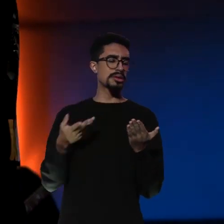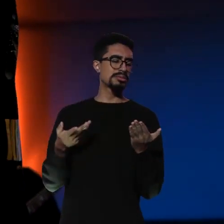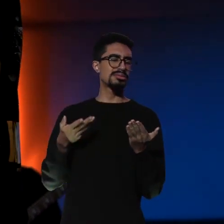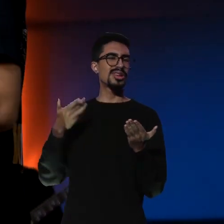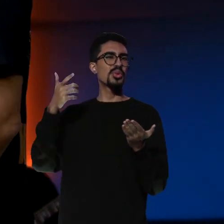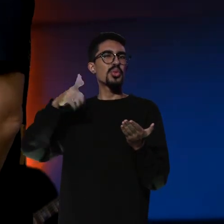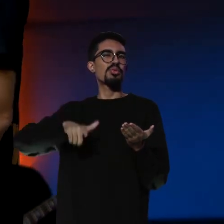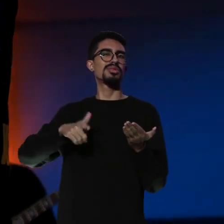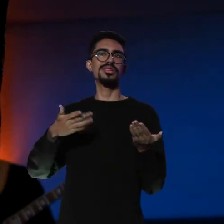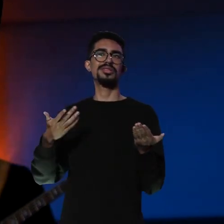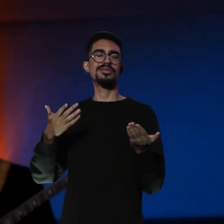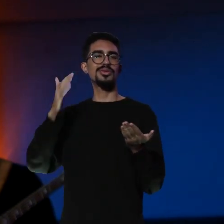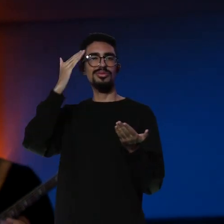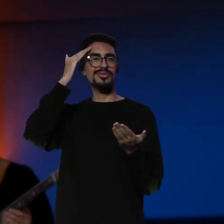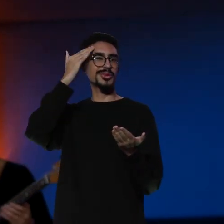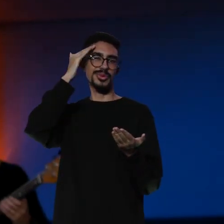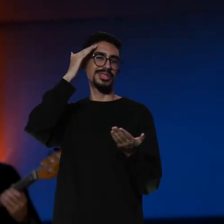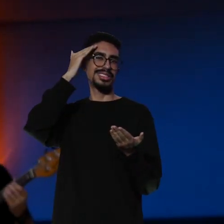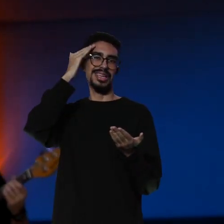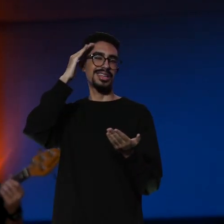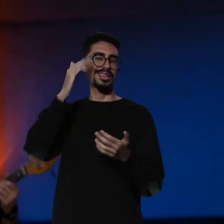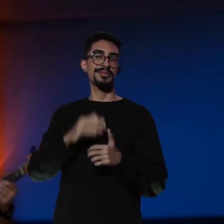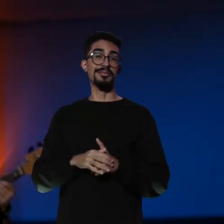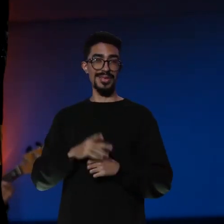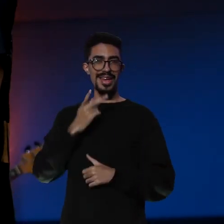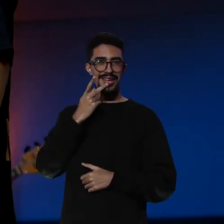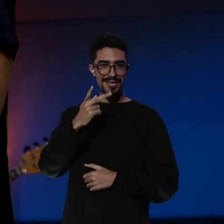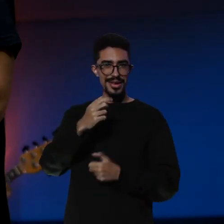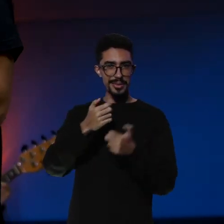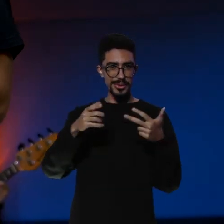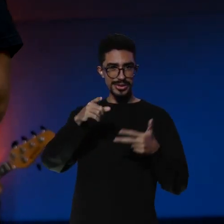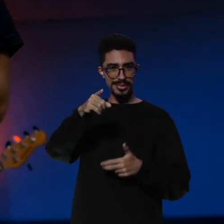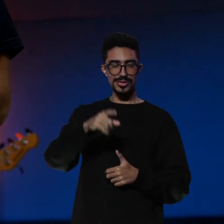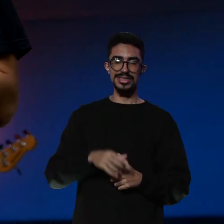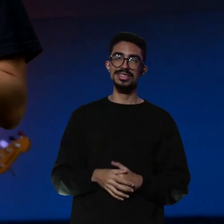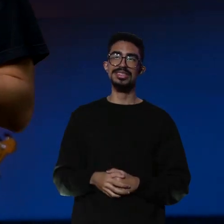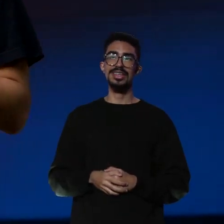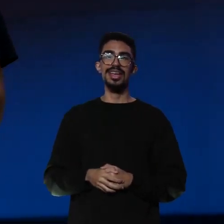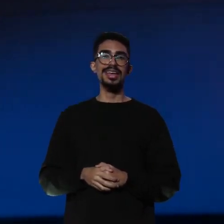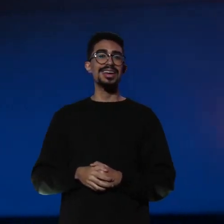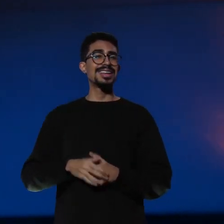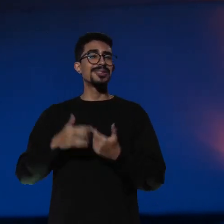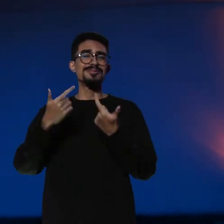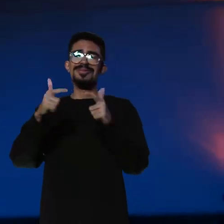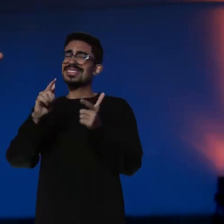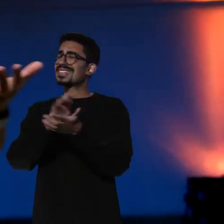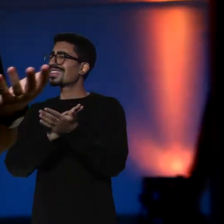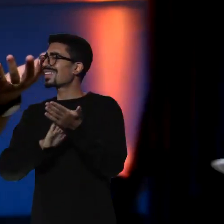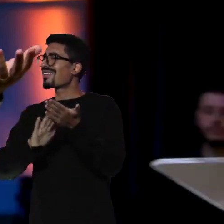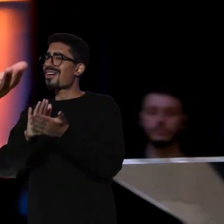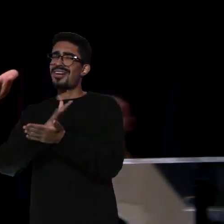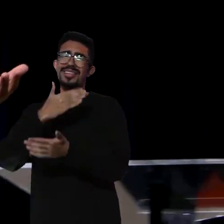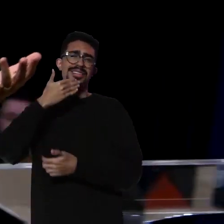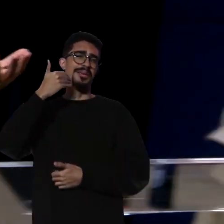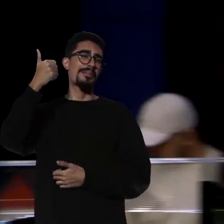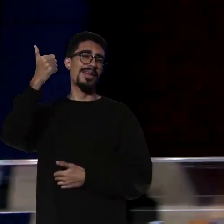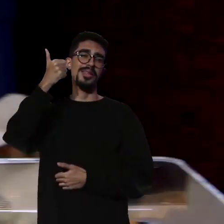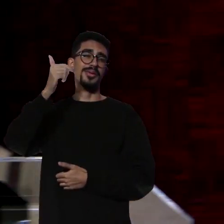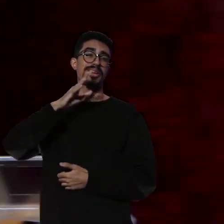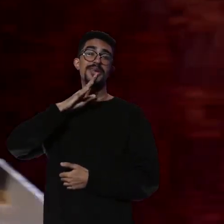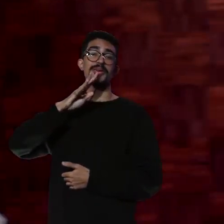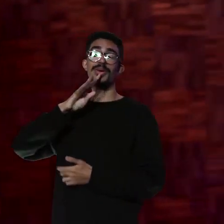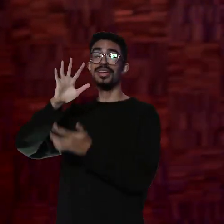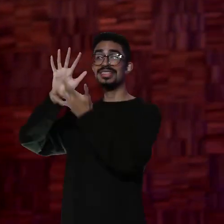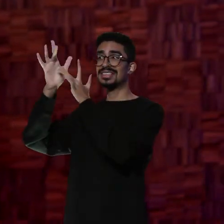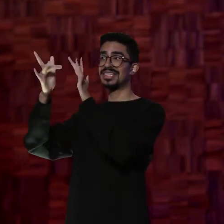existe nada melhor do que caminhar com Jesus todos os dias da vida. Nós lemos a Bíblia e ela se revela a nós. Parece coisa maluca, de gente